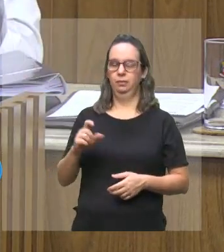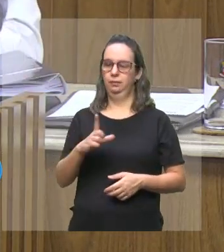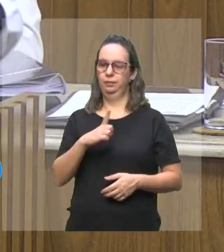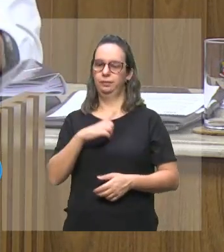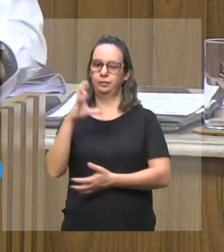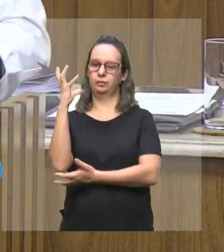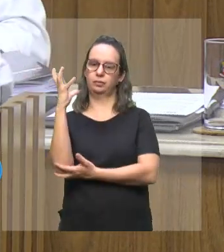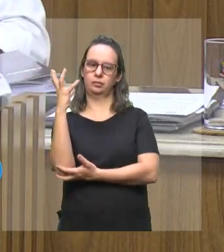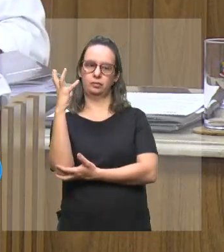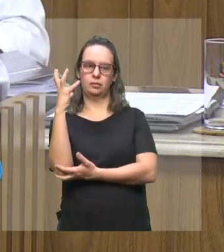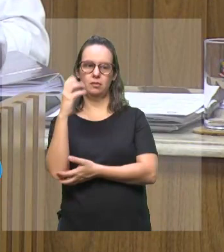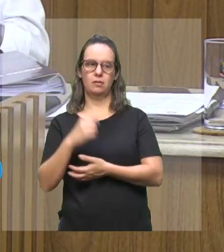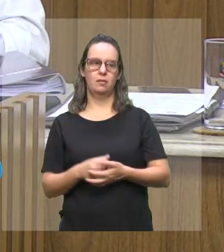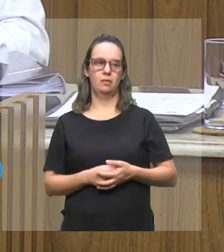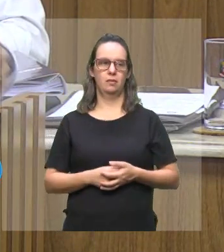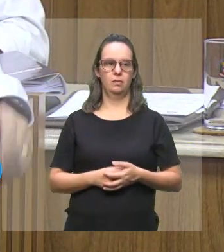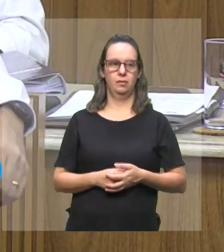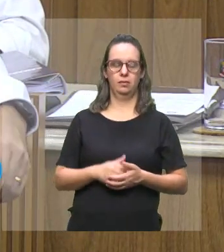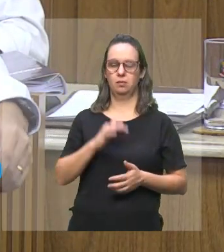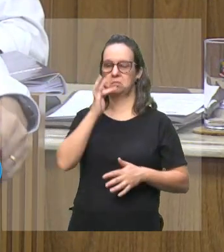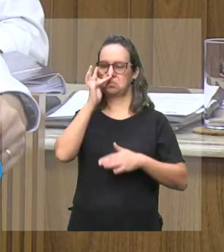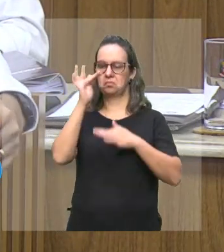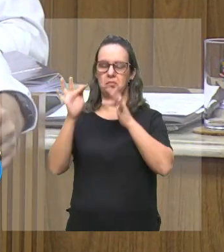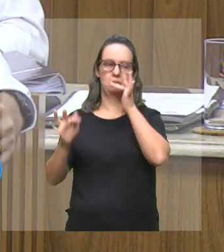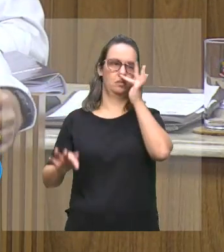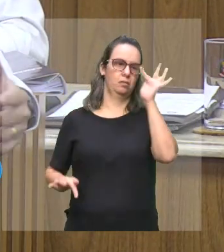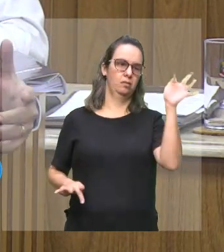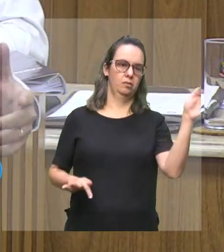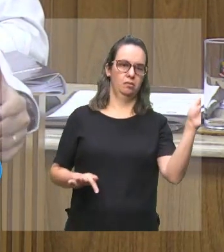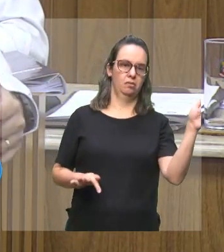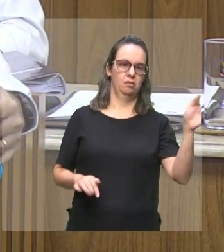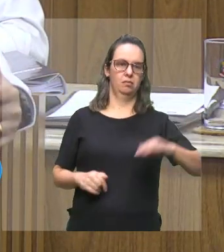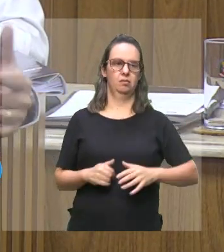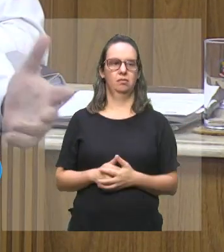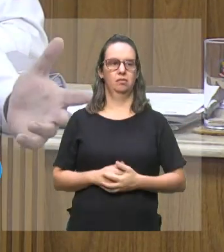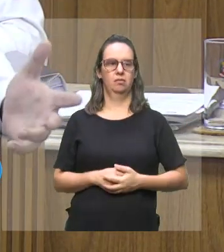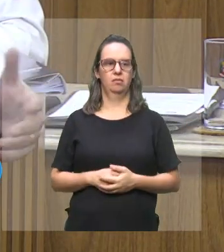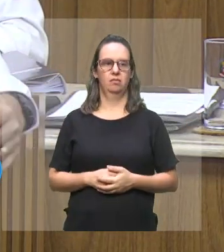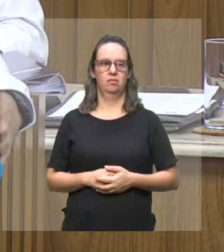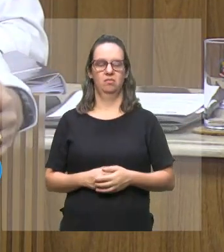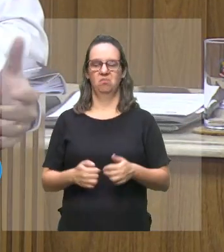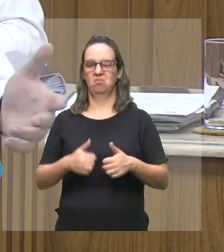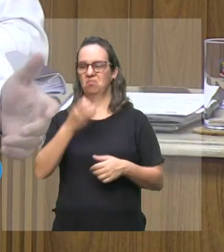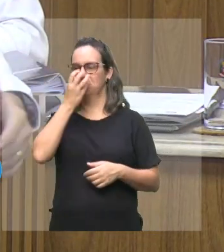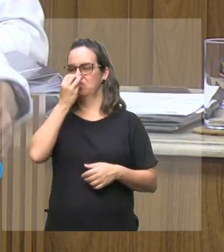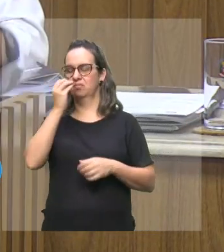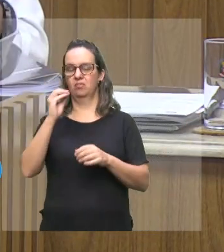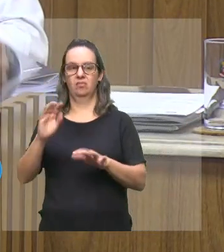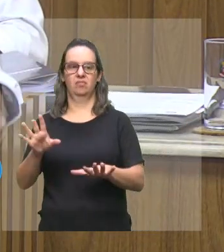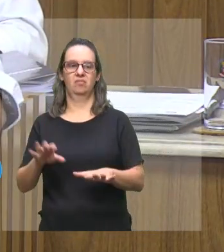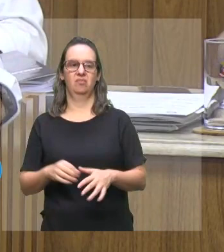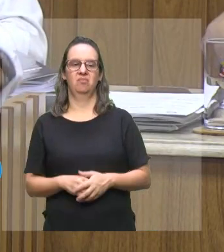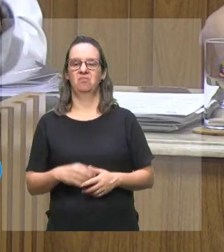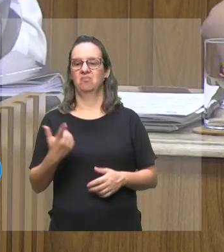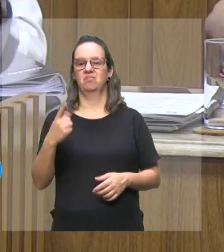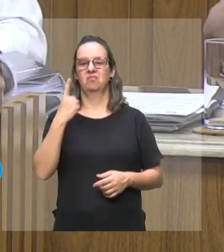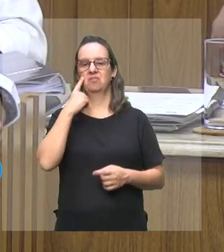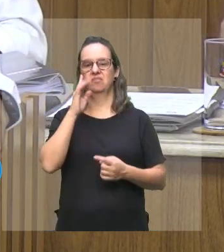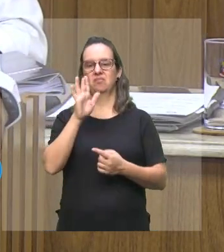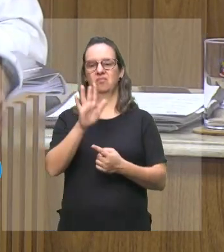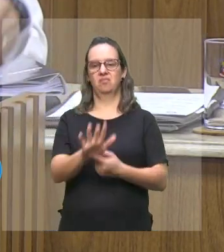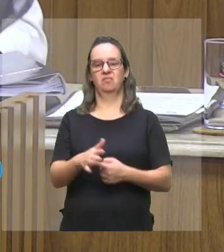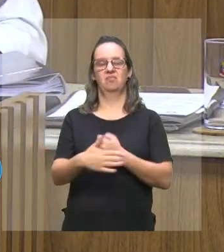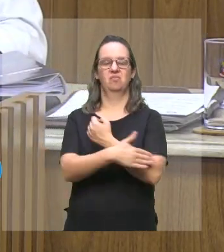de árvore, de flor, está um total abandono, um total desleixo, mal cuidada, praça